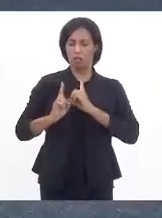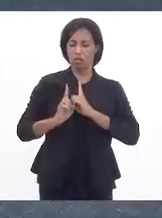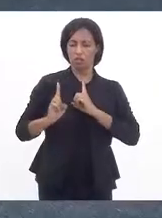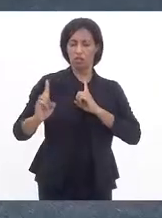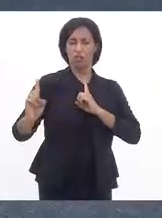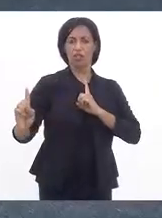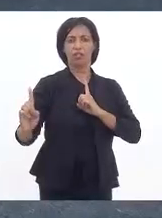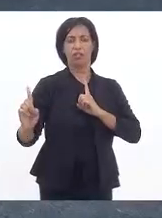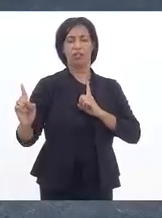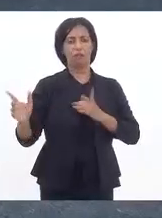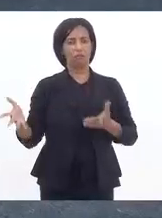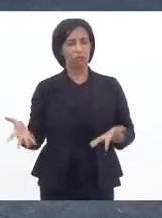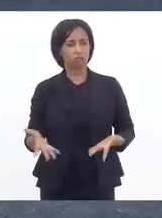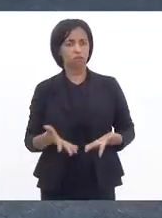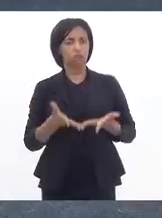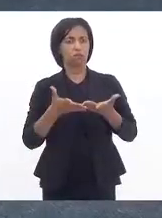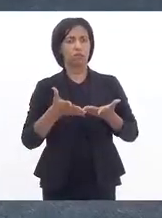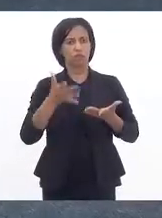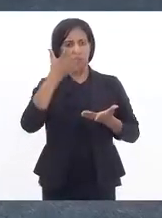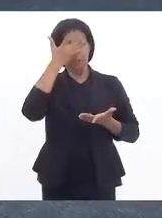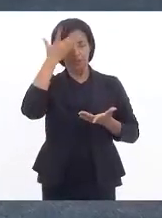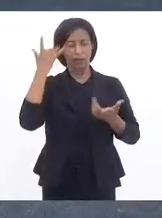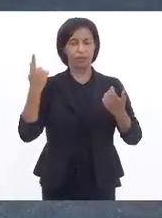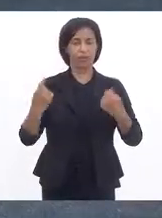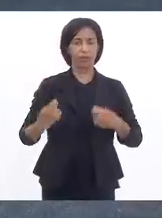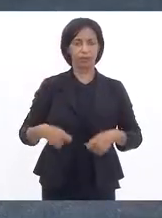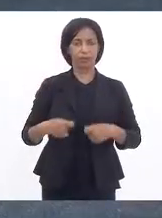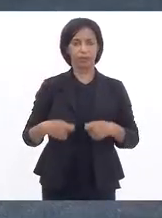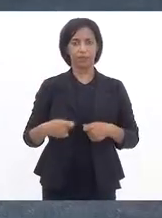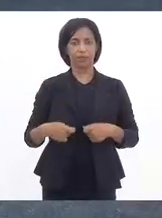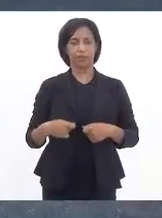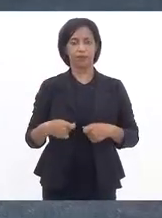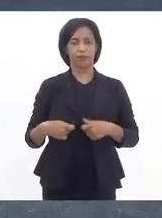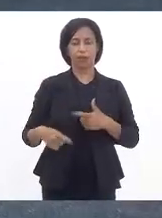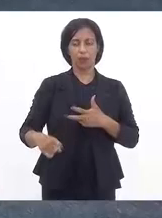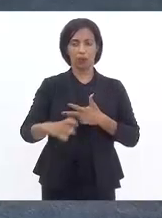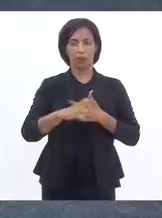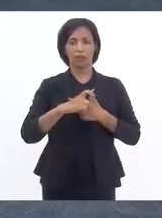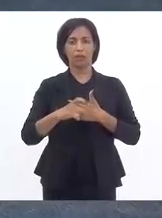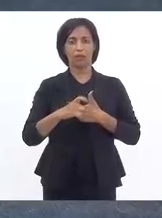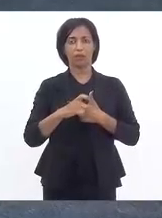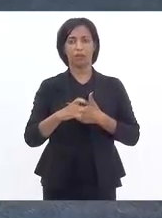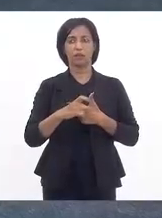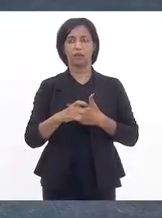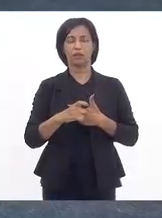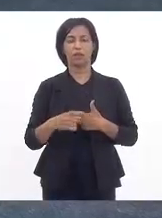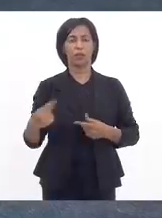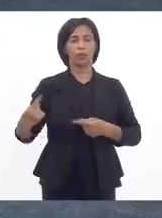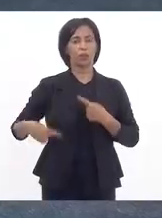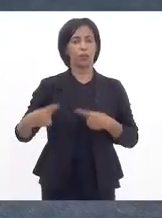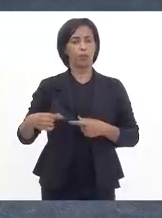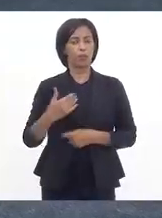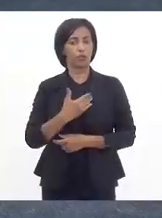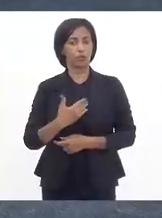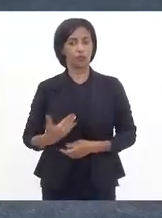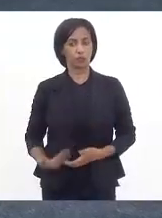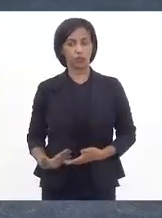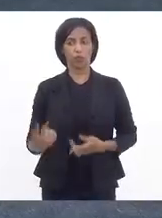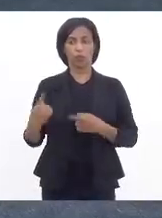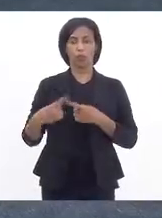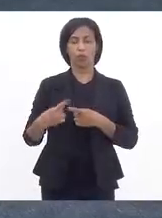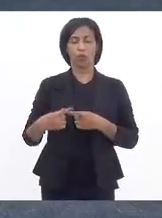distanciados daquelas pessoas que precisam né do executivo precisam de políticas públicas